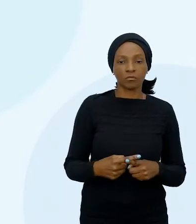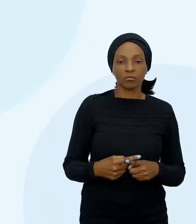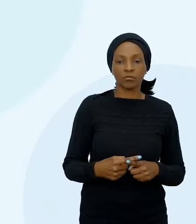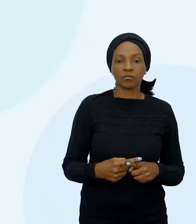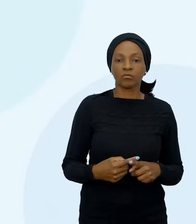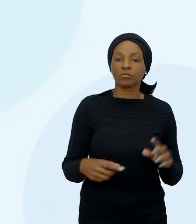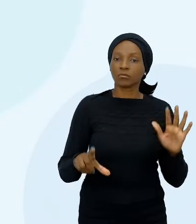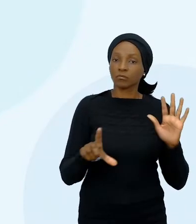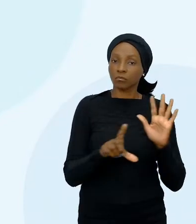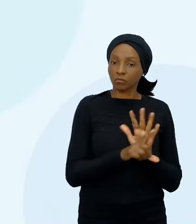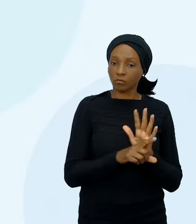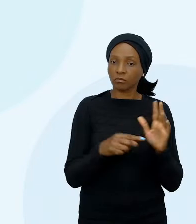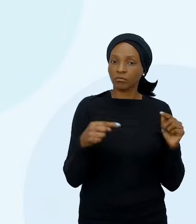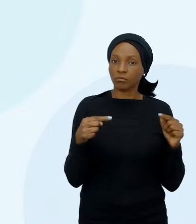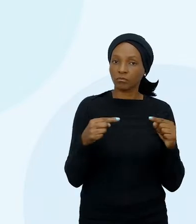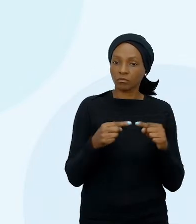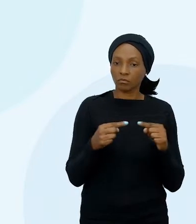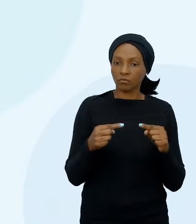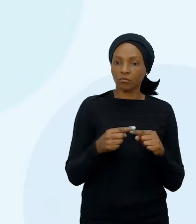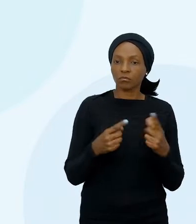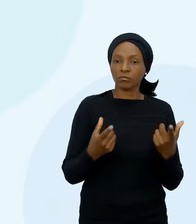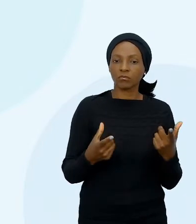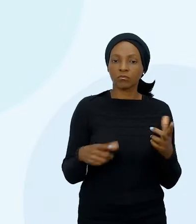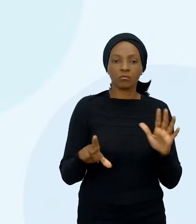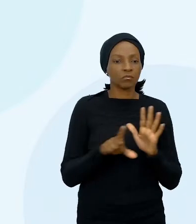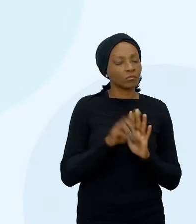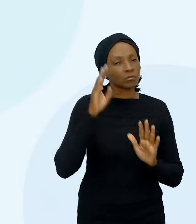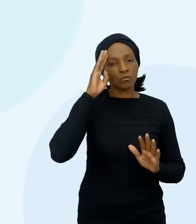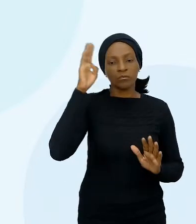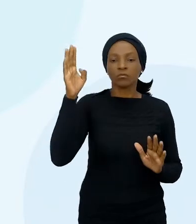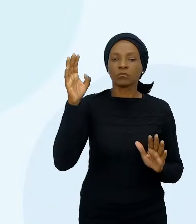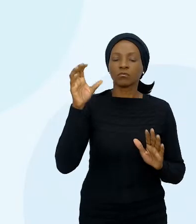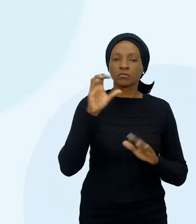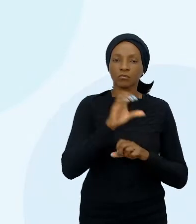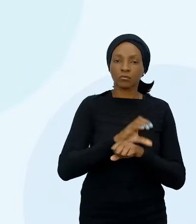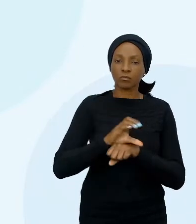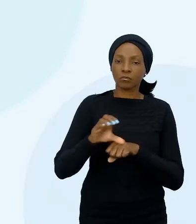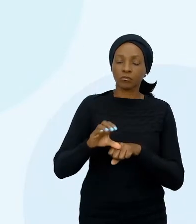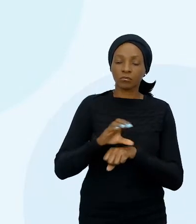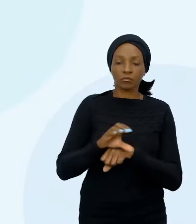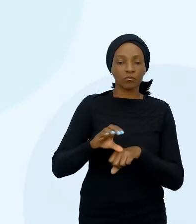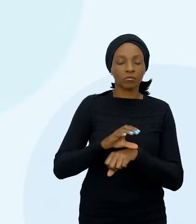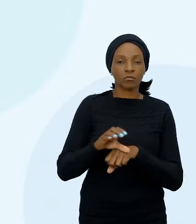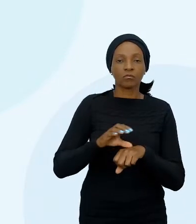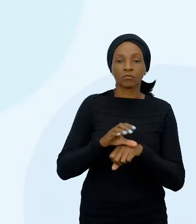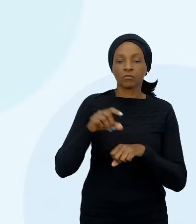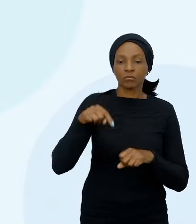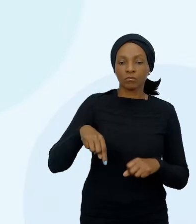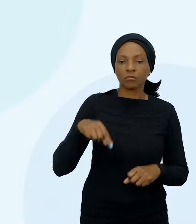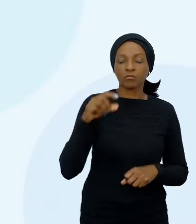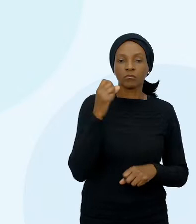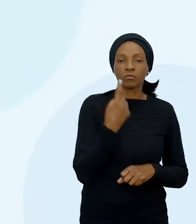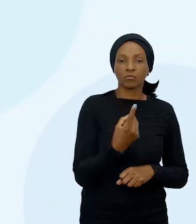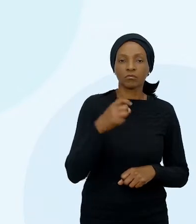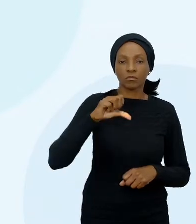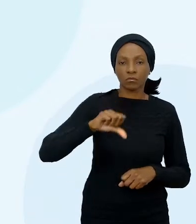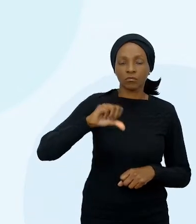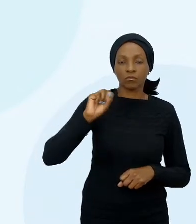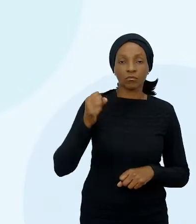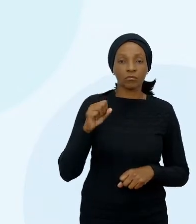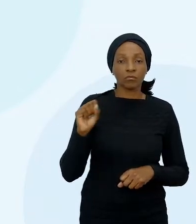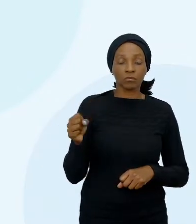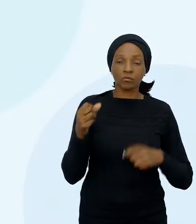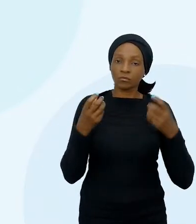já foi inspirada na nossa lei máxima, que é a Constituição Brasileira de 1988. O que